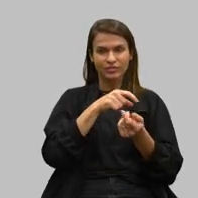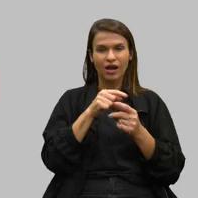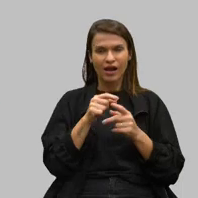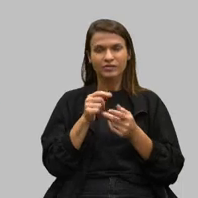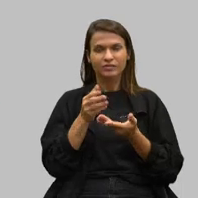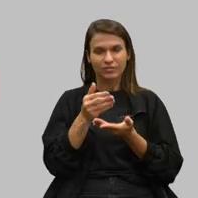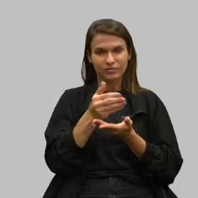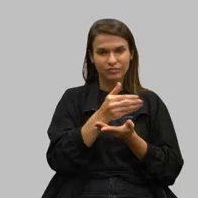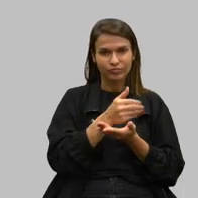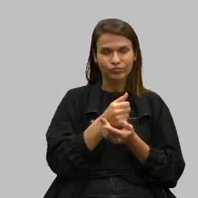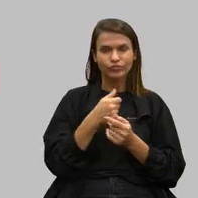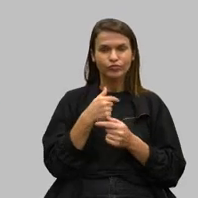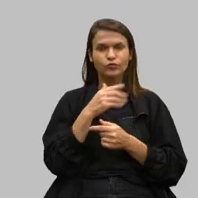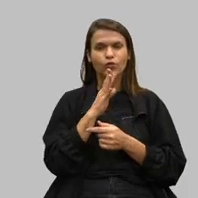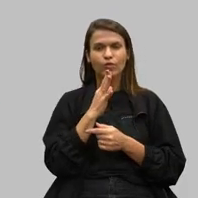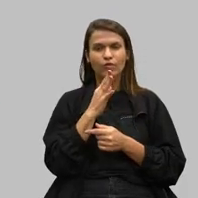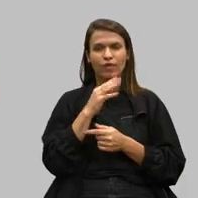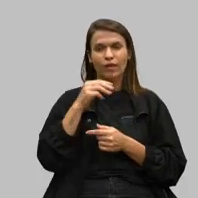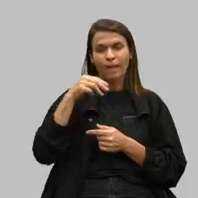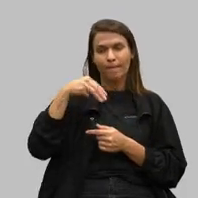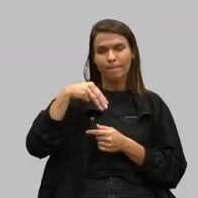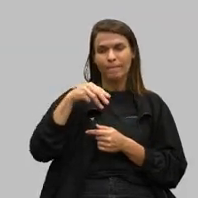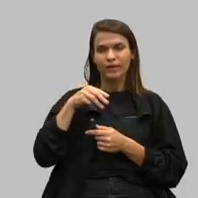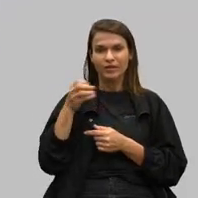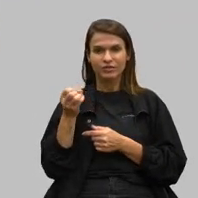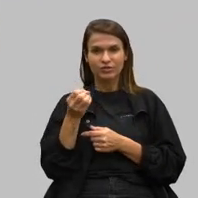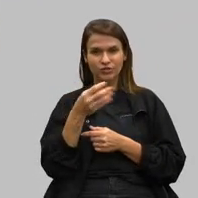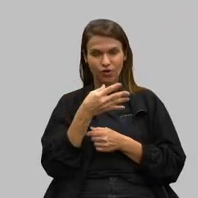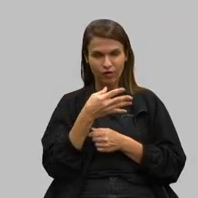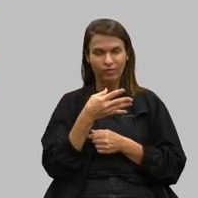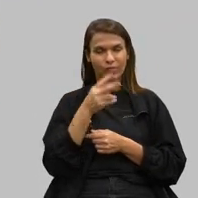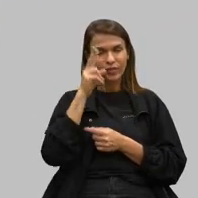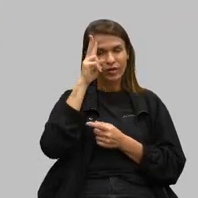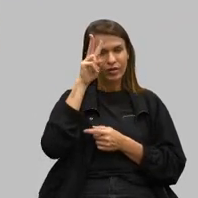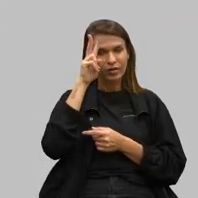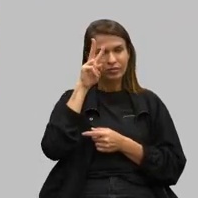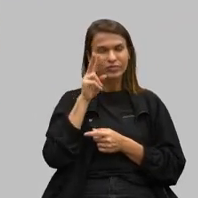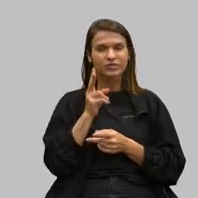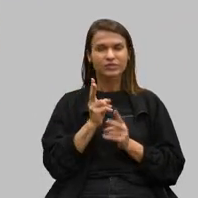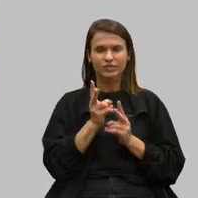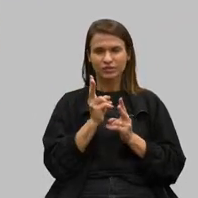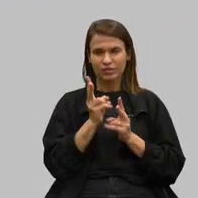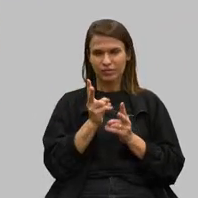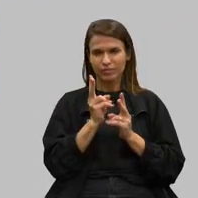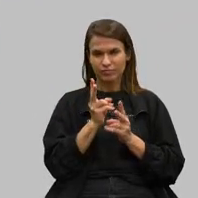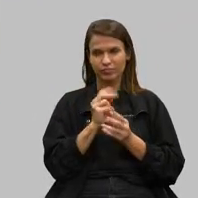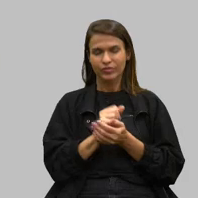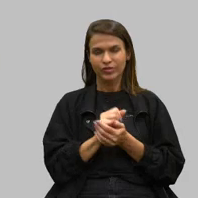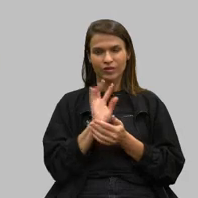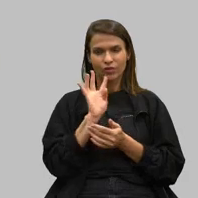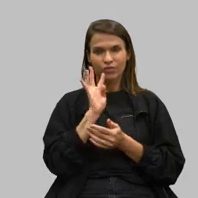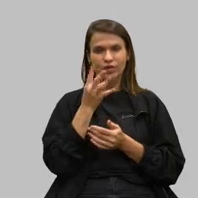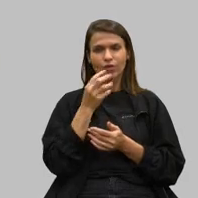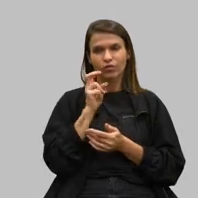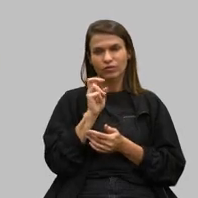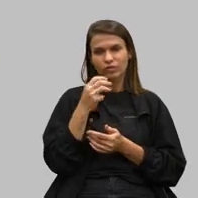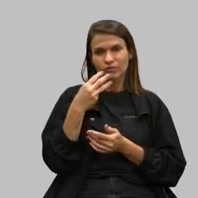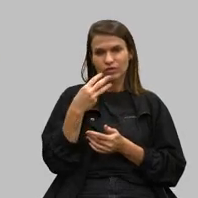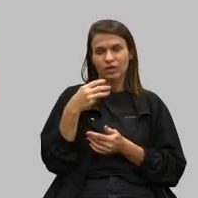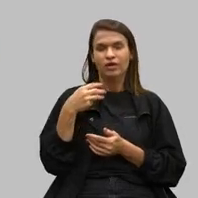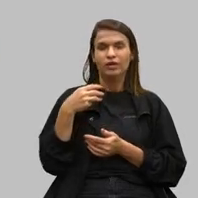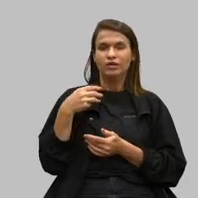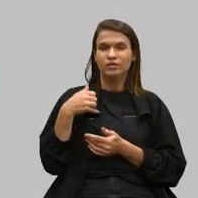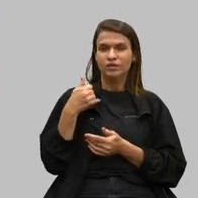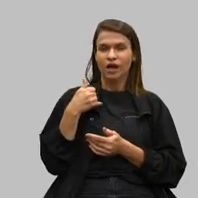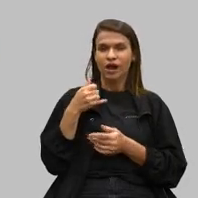inauguramos lá em 2022. Eu me lembro sempre desse caso. Uns 53 anos, era o paciente, ele fazia